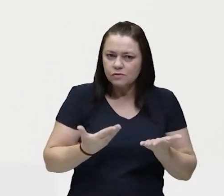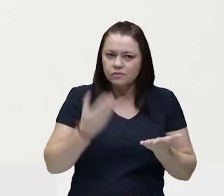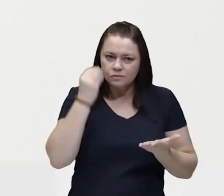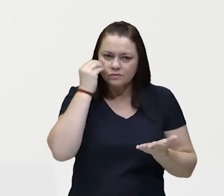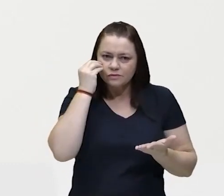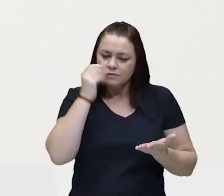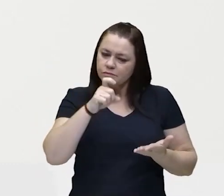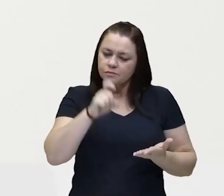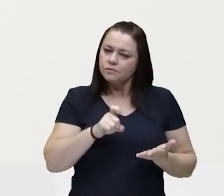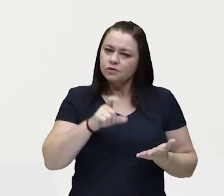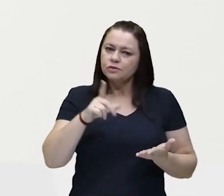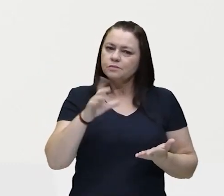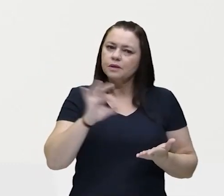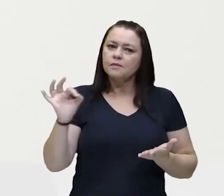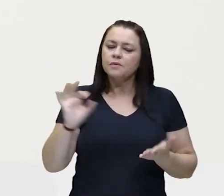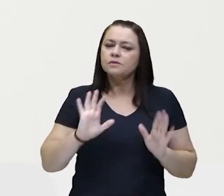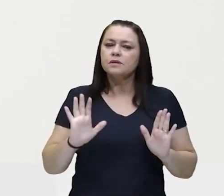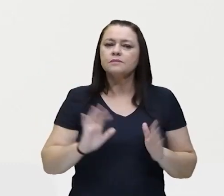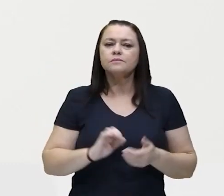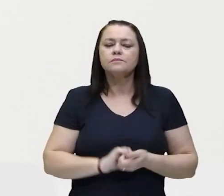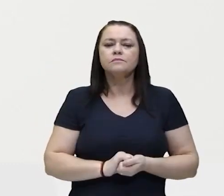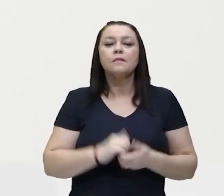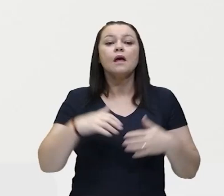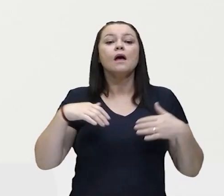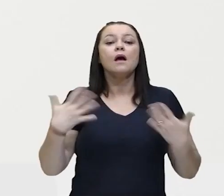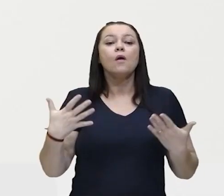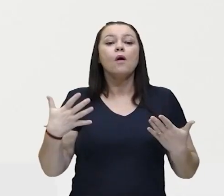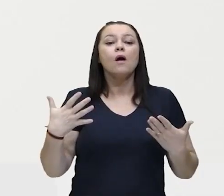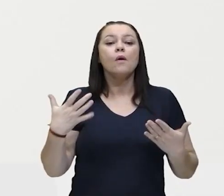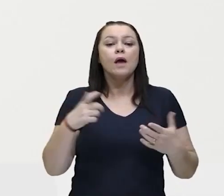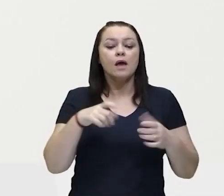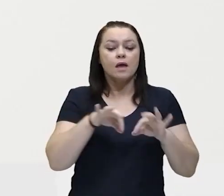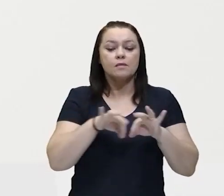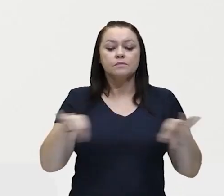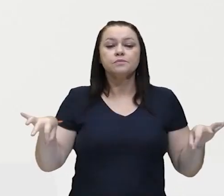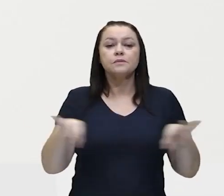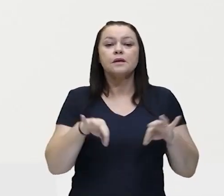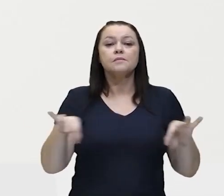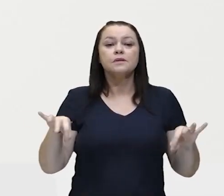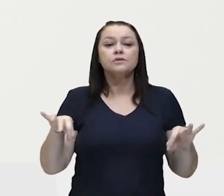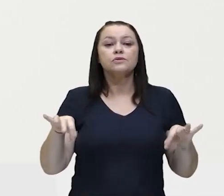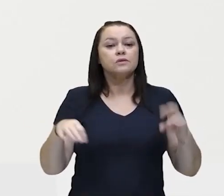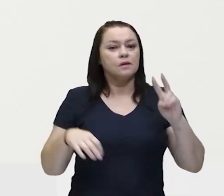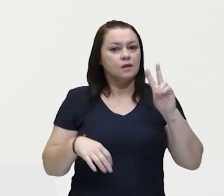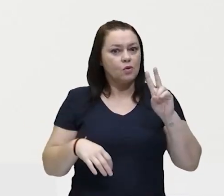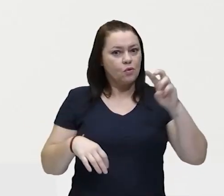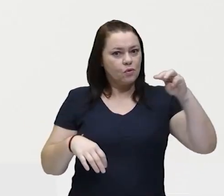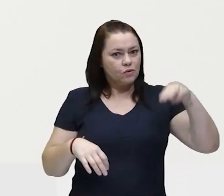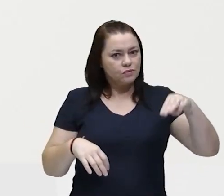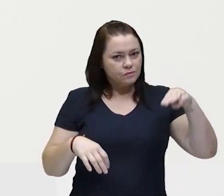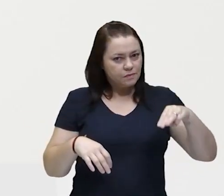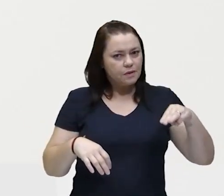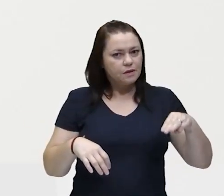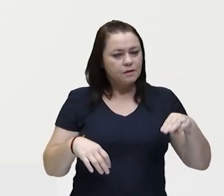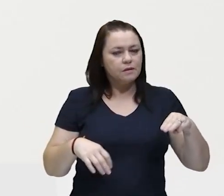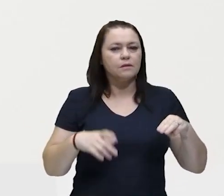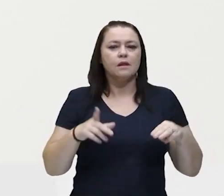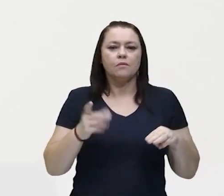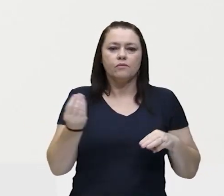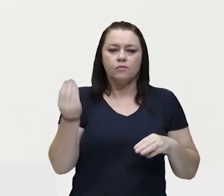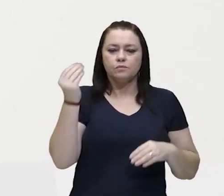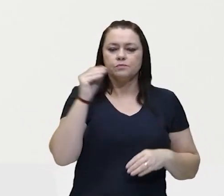100. Muito bem. E qual é o valor dessa tábua? 2 metros. Então, eu vou pegar